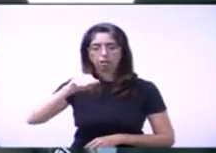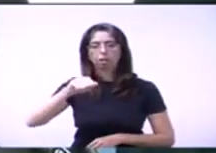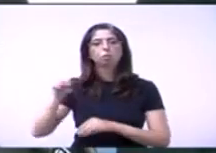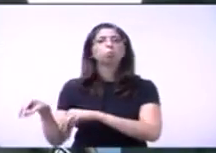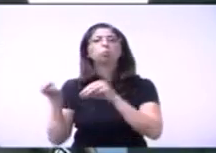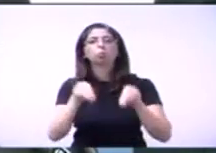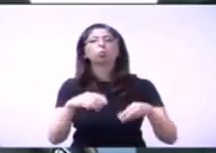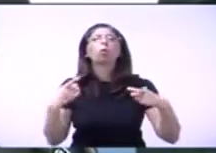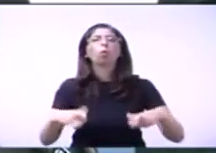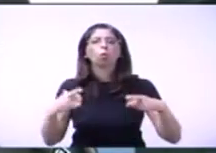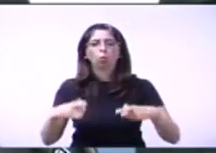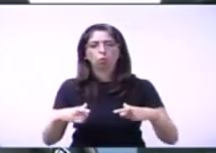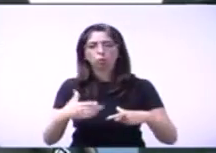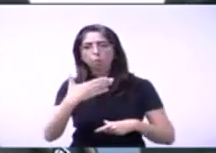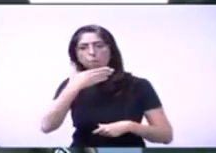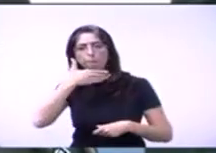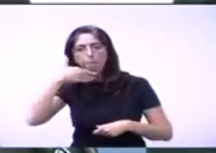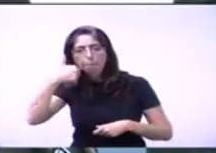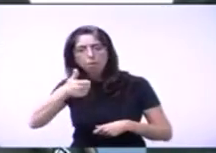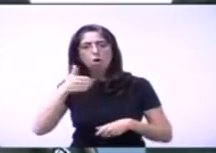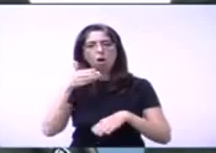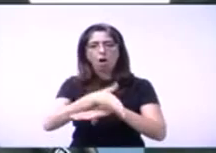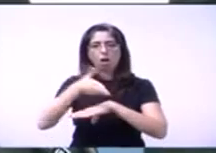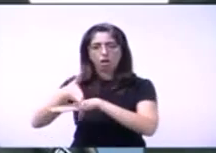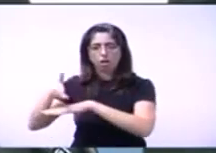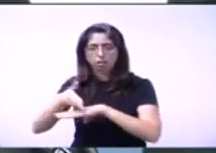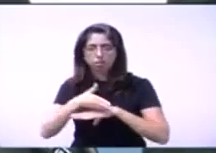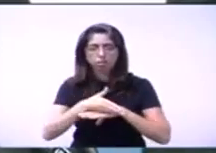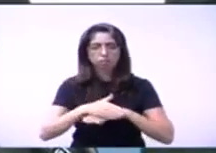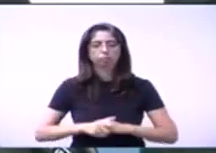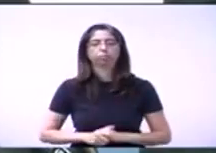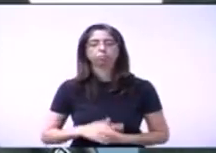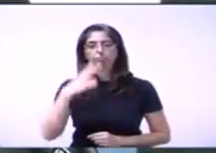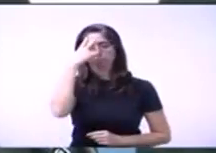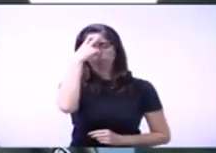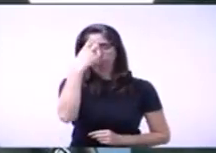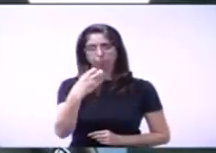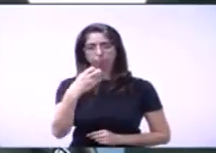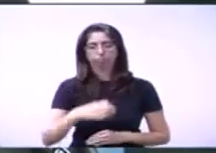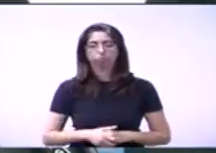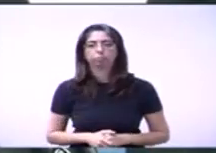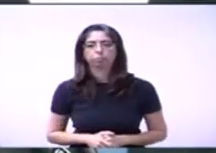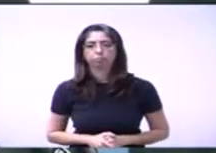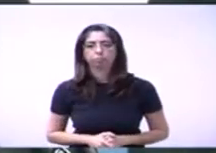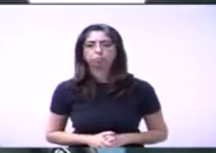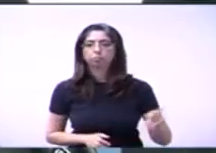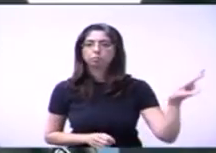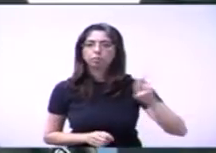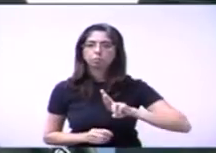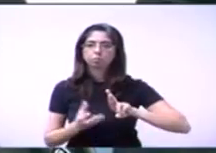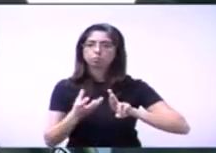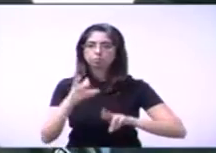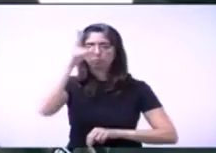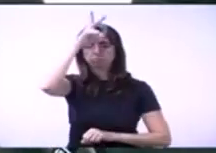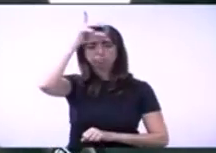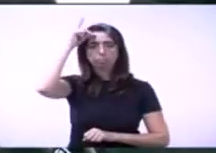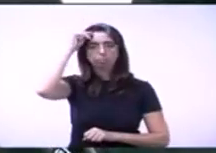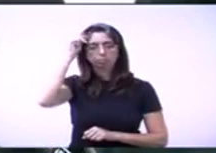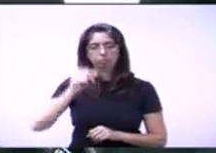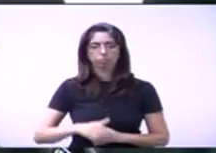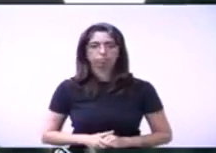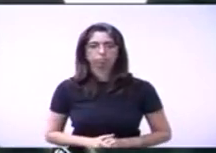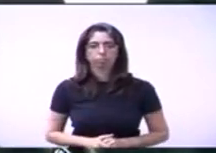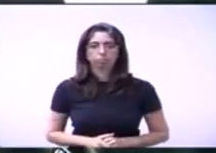localização. 126, do vereador Fábio Valadão, requer informações ao Executivo